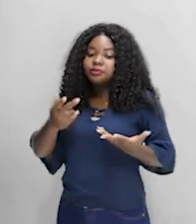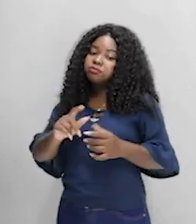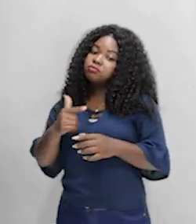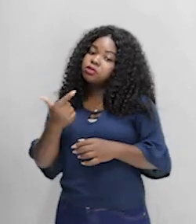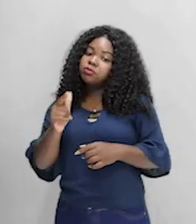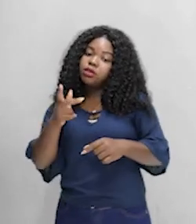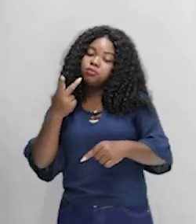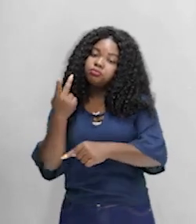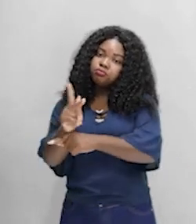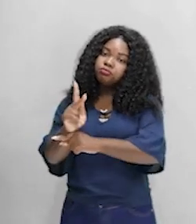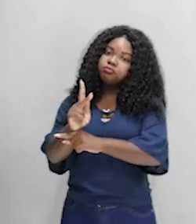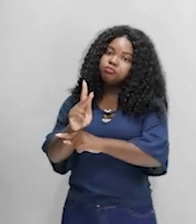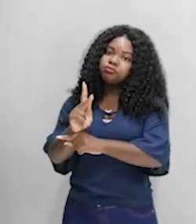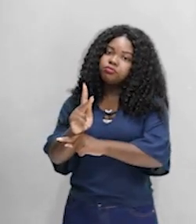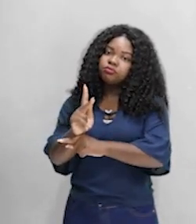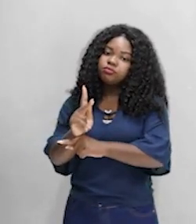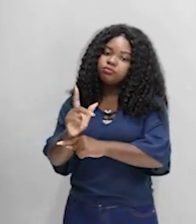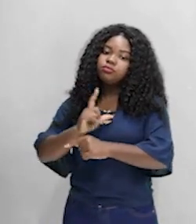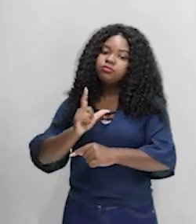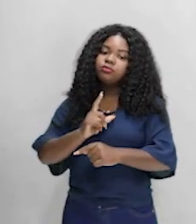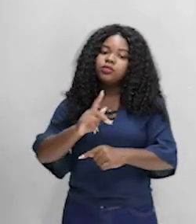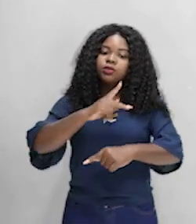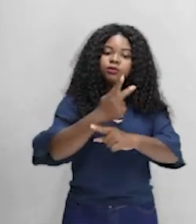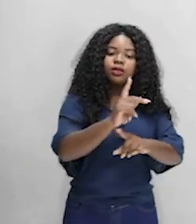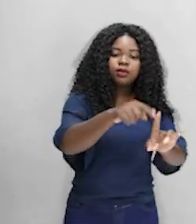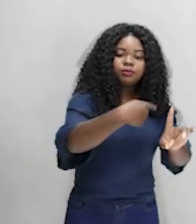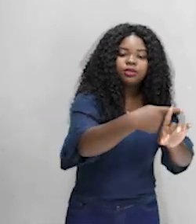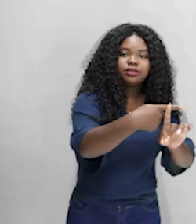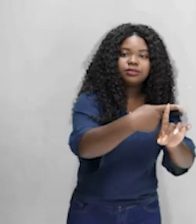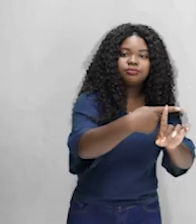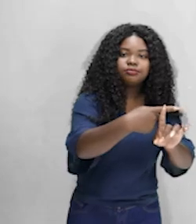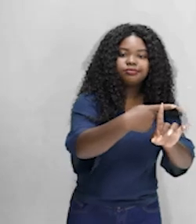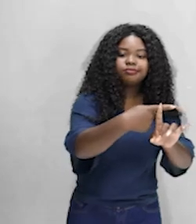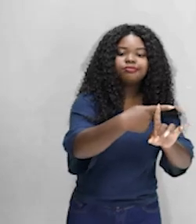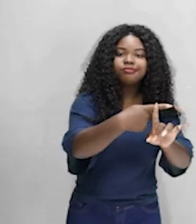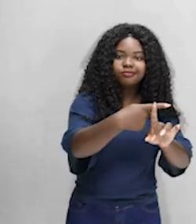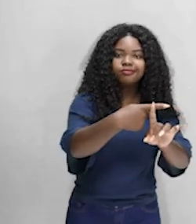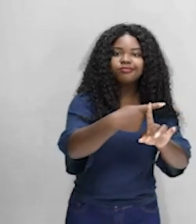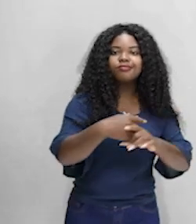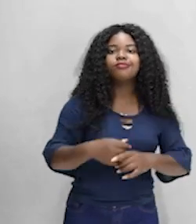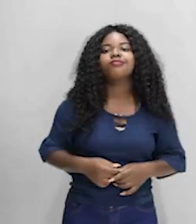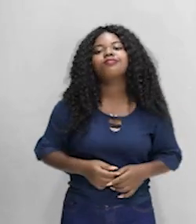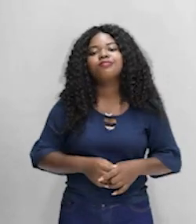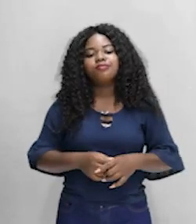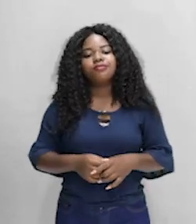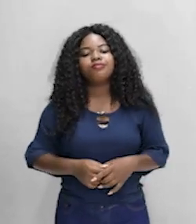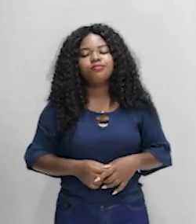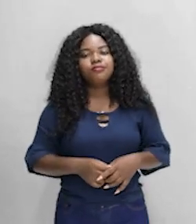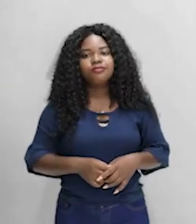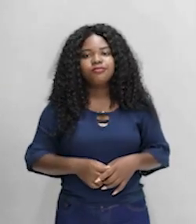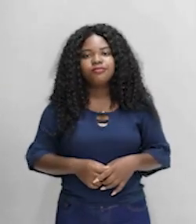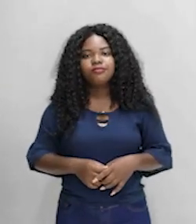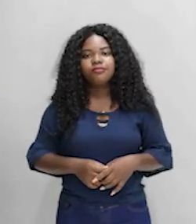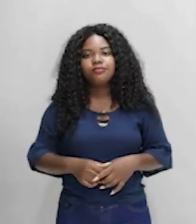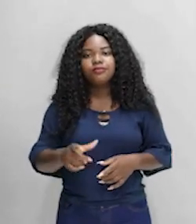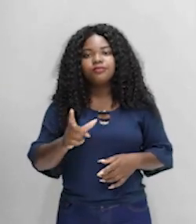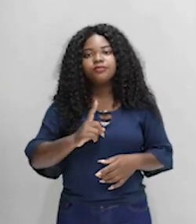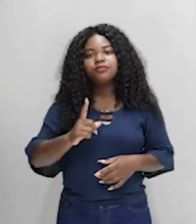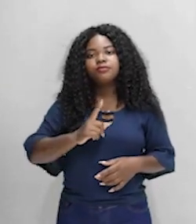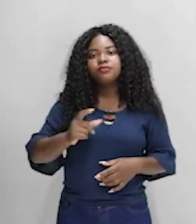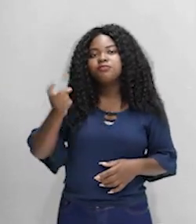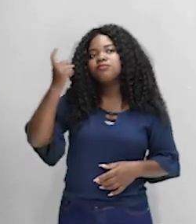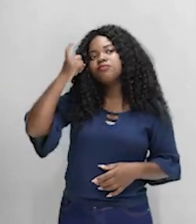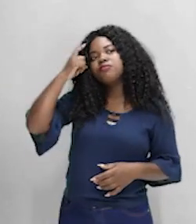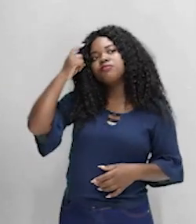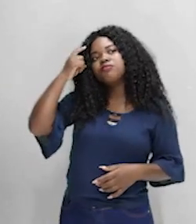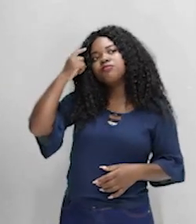tenho hidrogênio, não tenho H+ presente. Então, já começa a pensar, rapaz, aqui nós